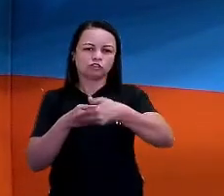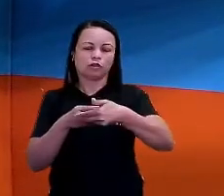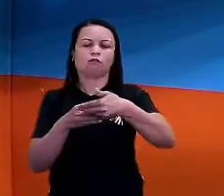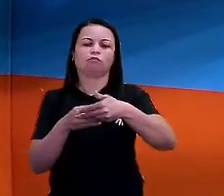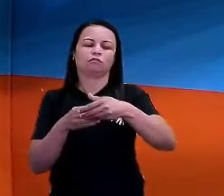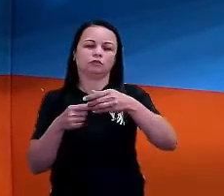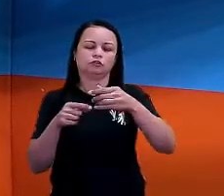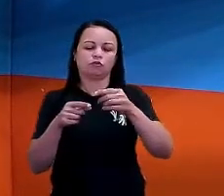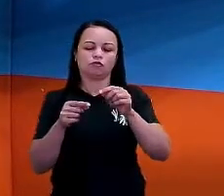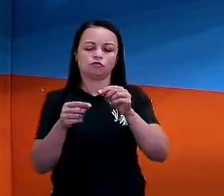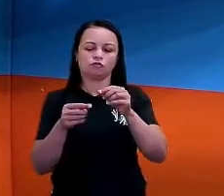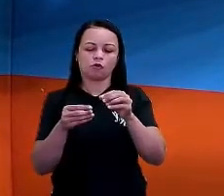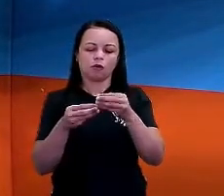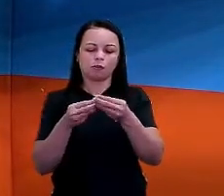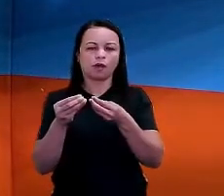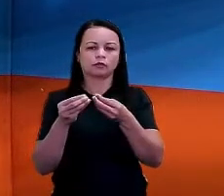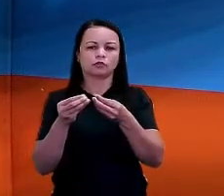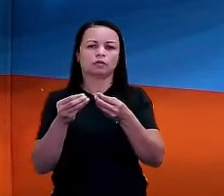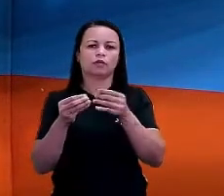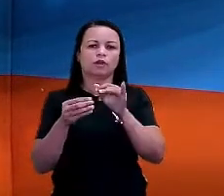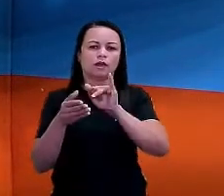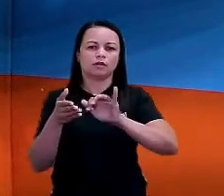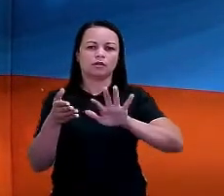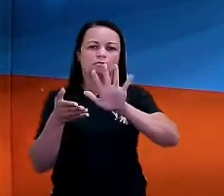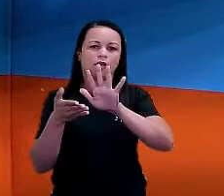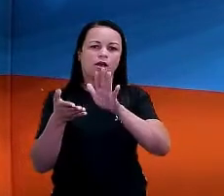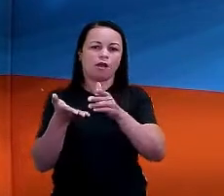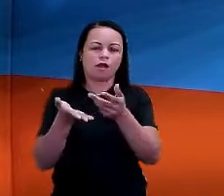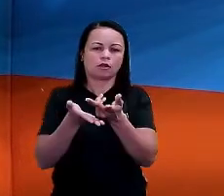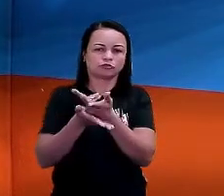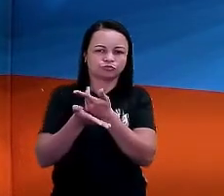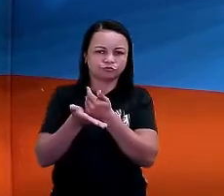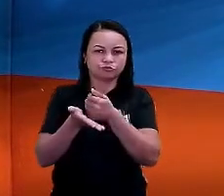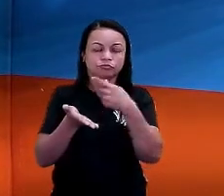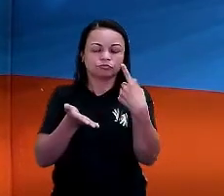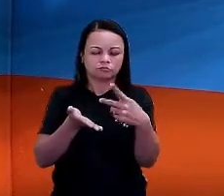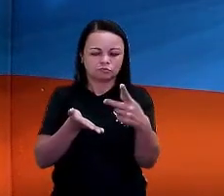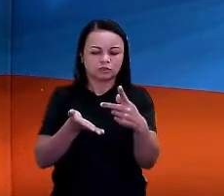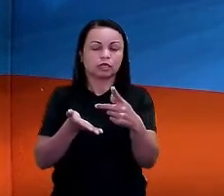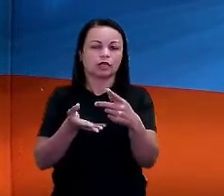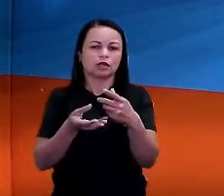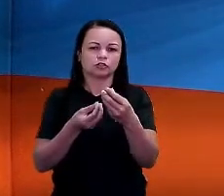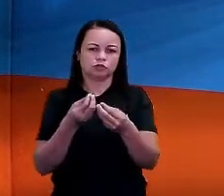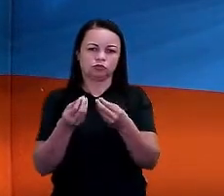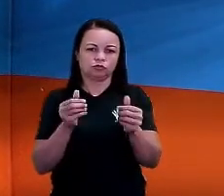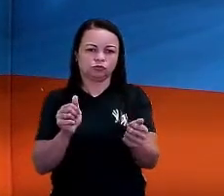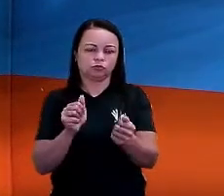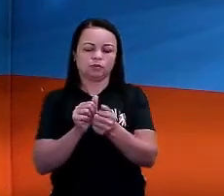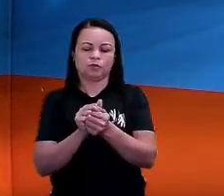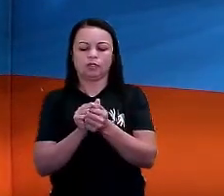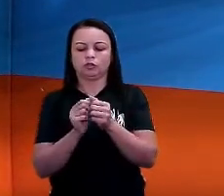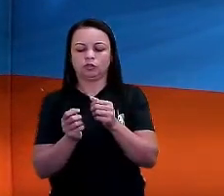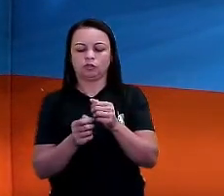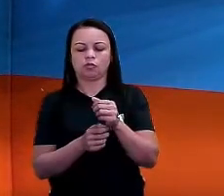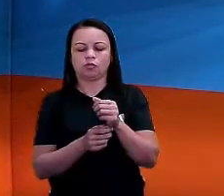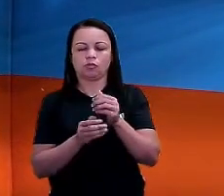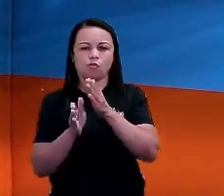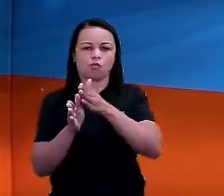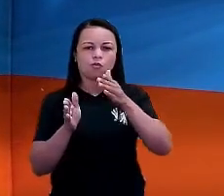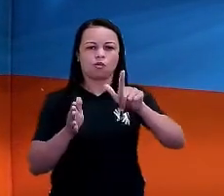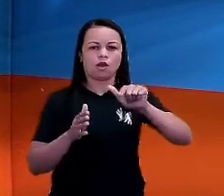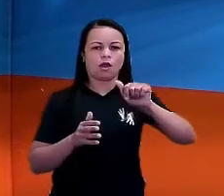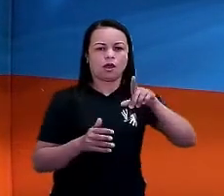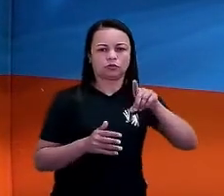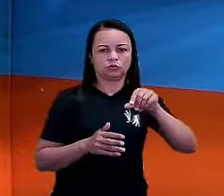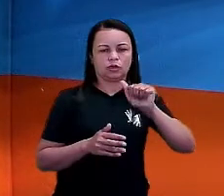formados por um lado da figura, juntamente com o prolongamento do lado adjacente. Então, ó, prolongo